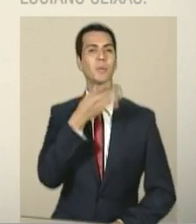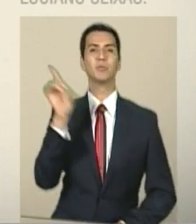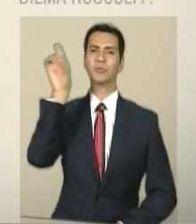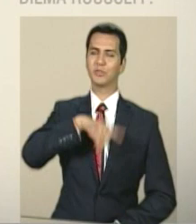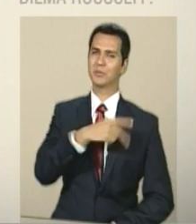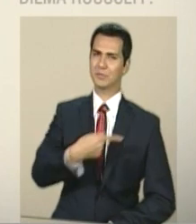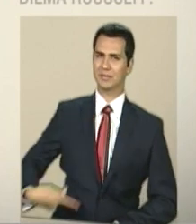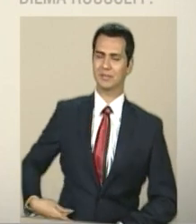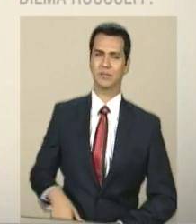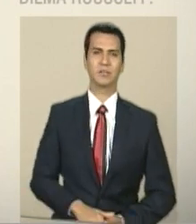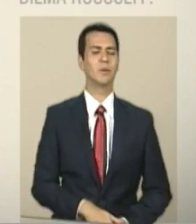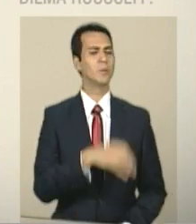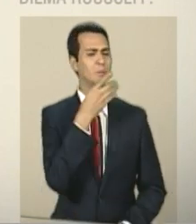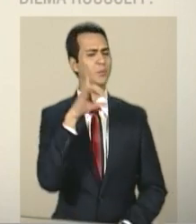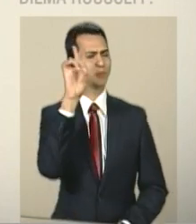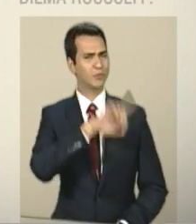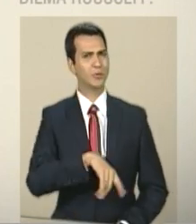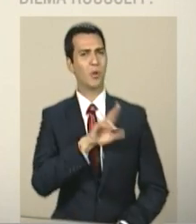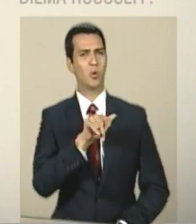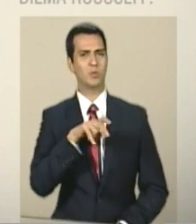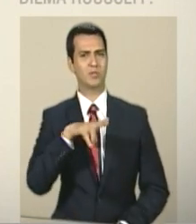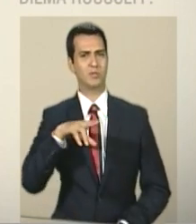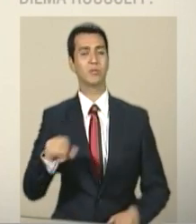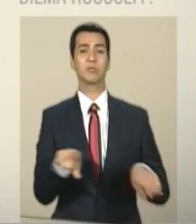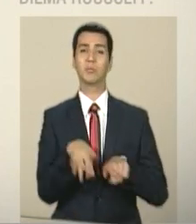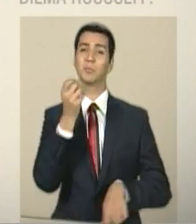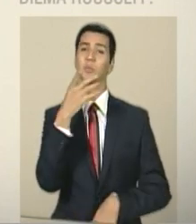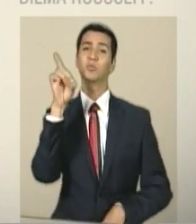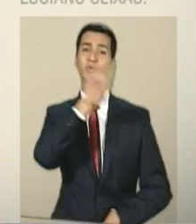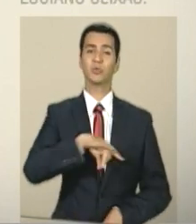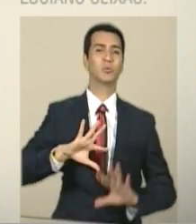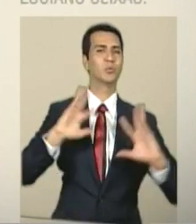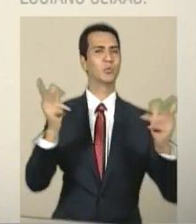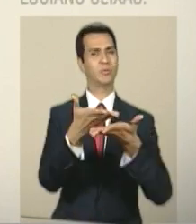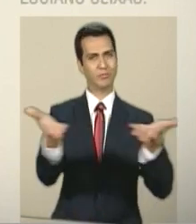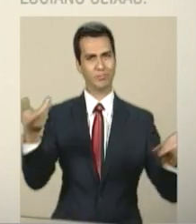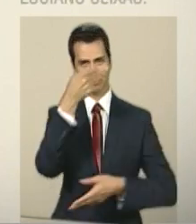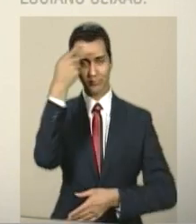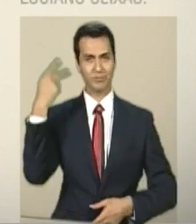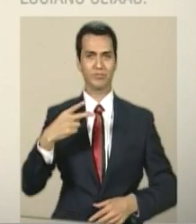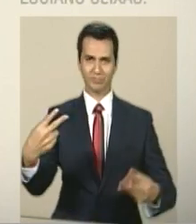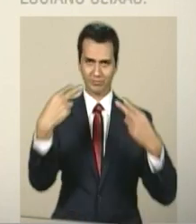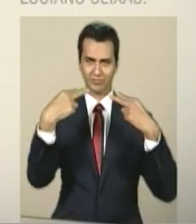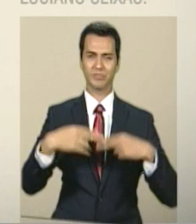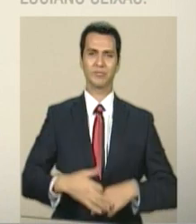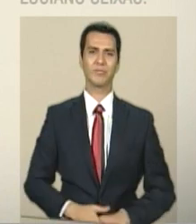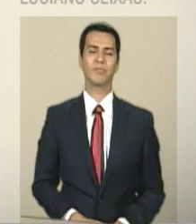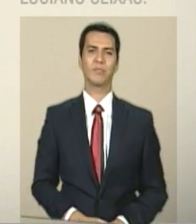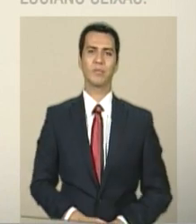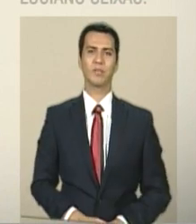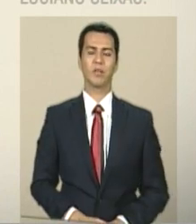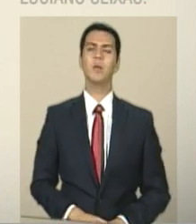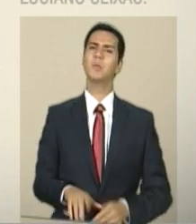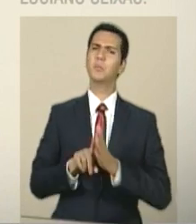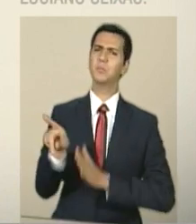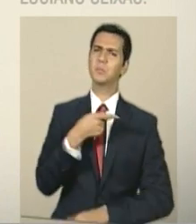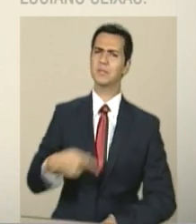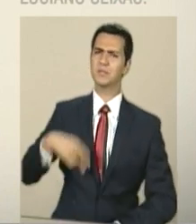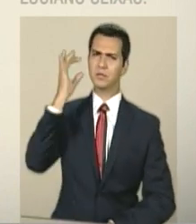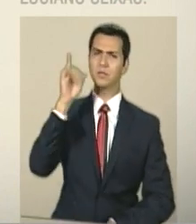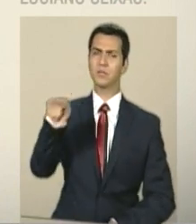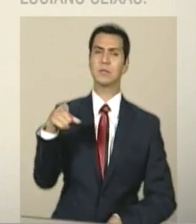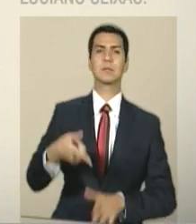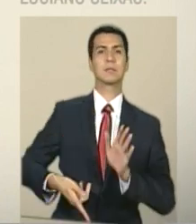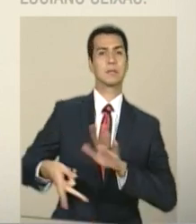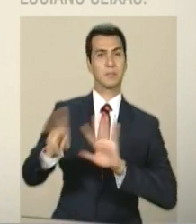presidenta Bom dia Luciano e Bom dia aos nossos ouvintes presidenta a senhora lançou na semana passada o viver sem limite